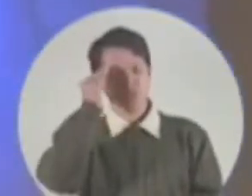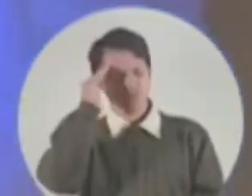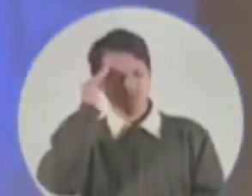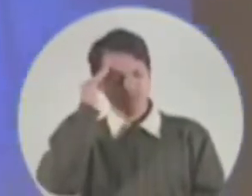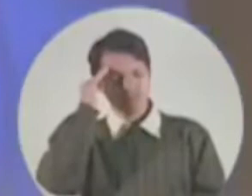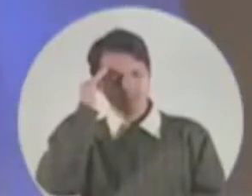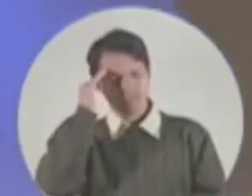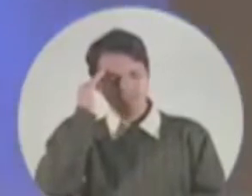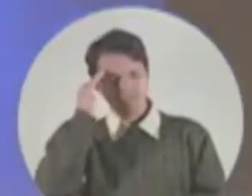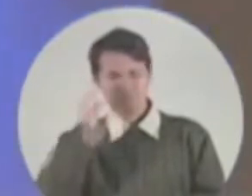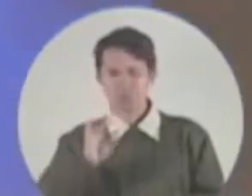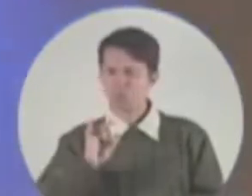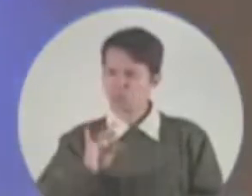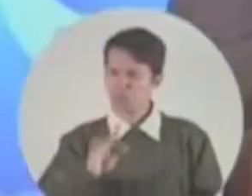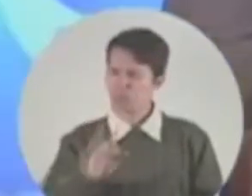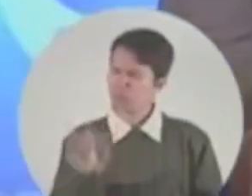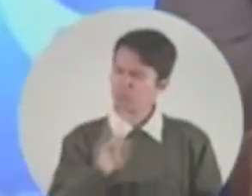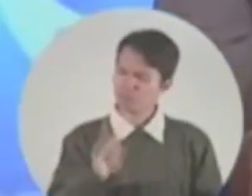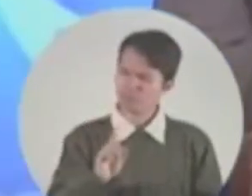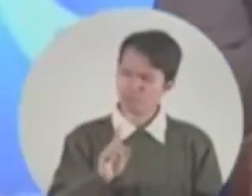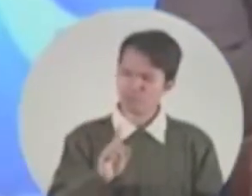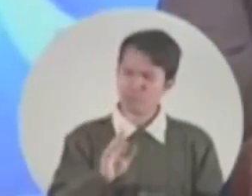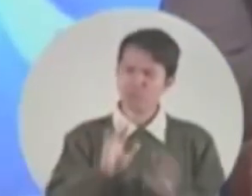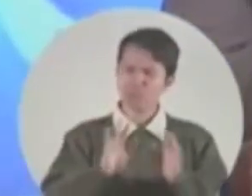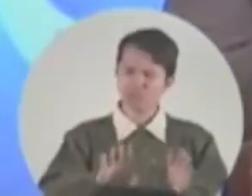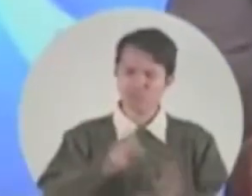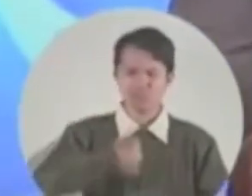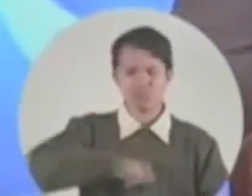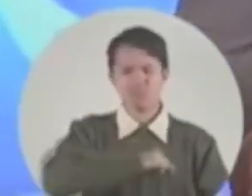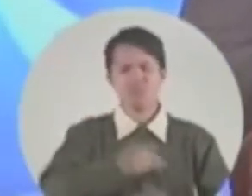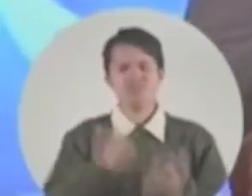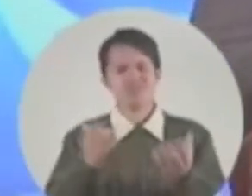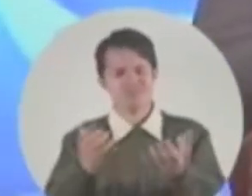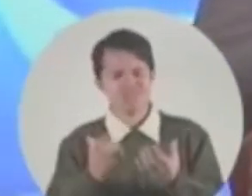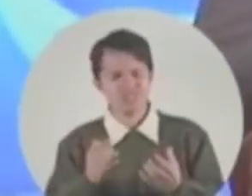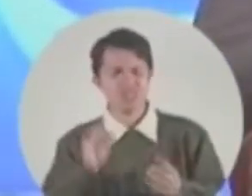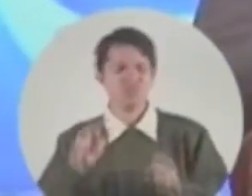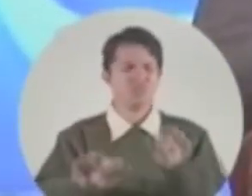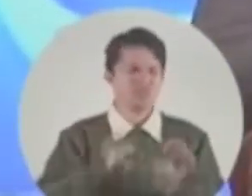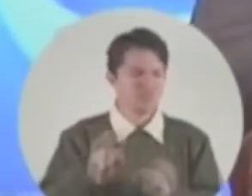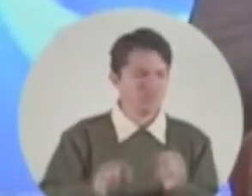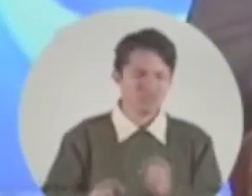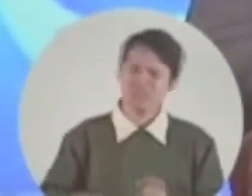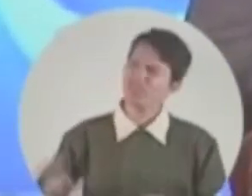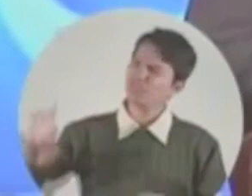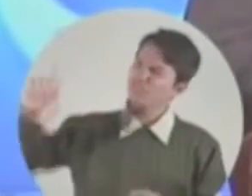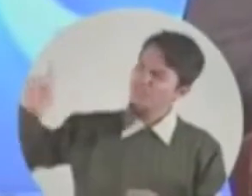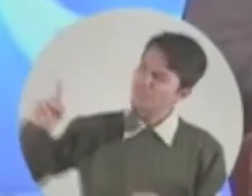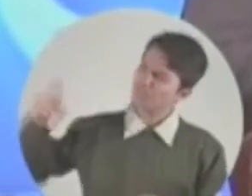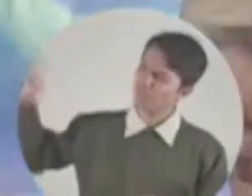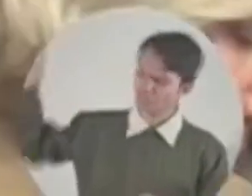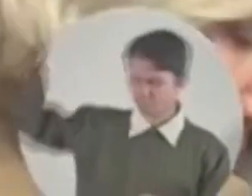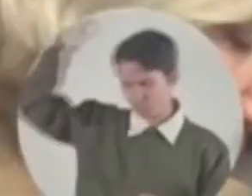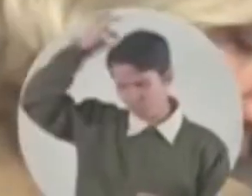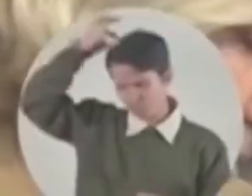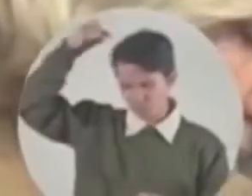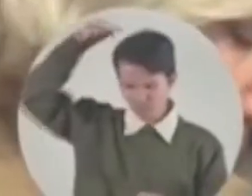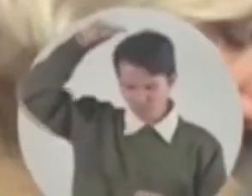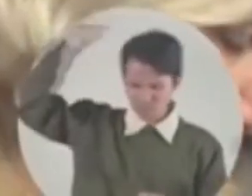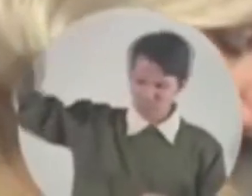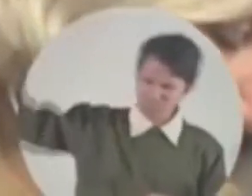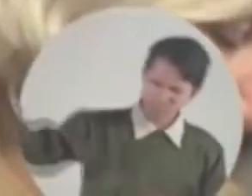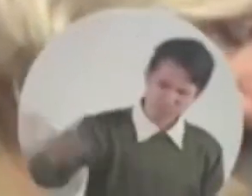compreender a tua palavra, não queremos apenas entendê-la, Senhor. Nós queremos que o Senhor, pelo teu